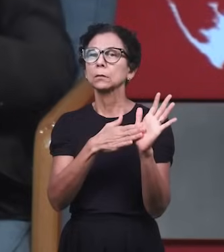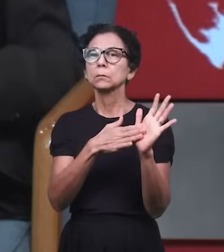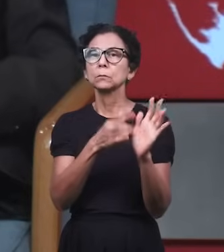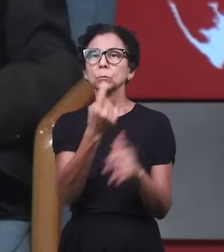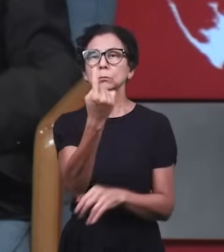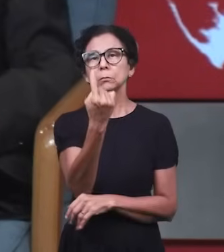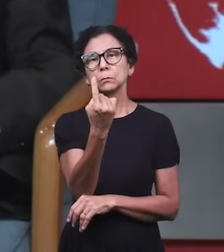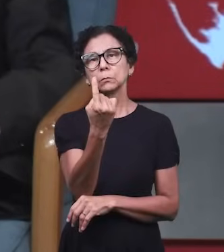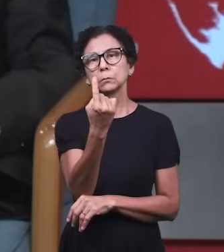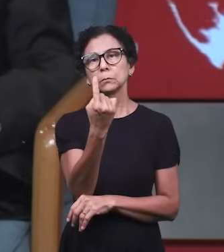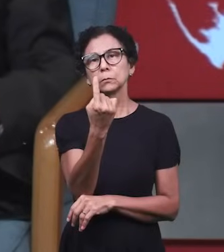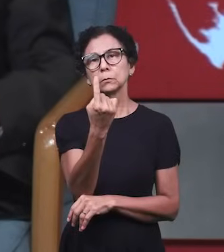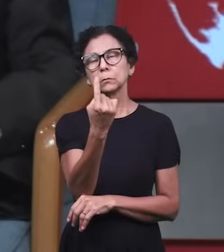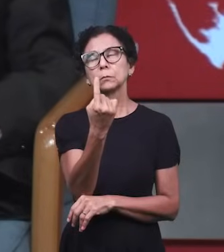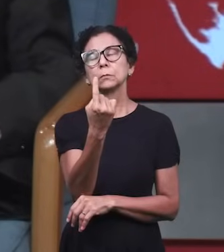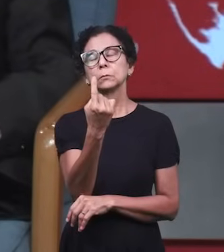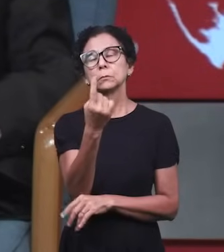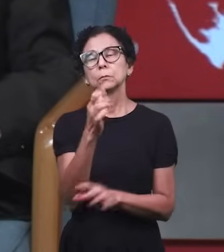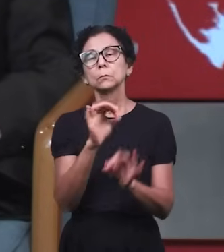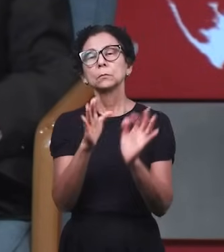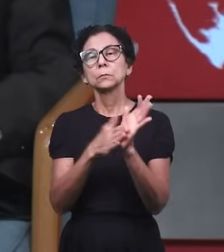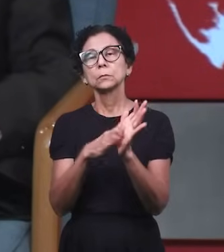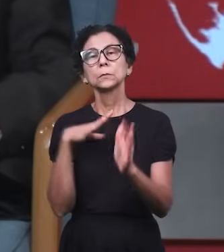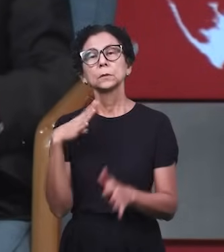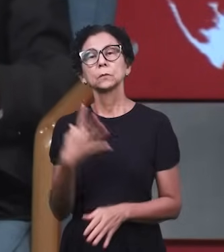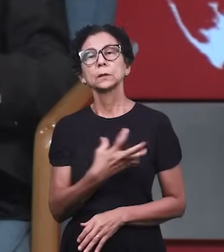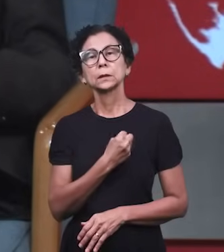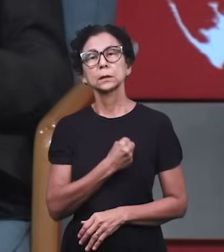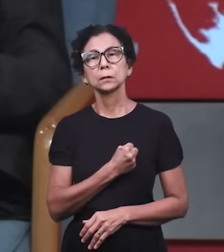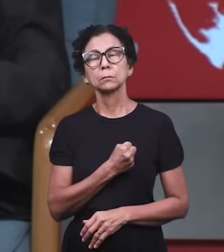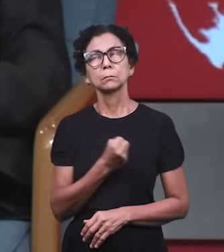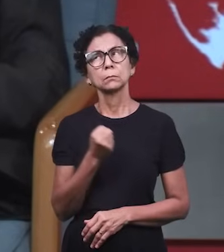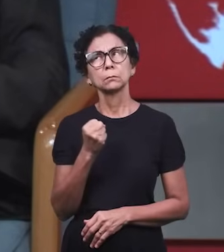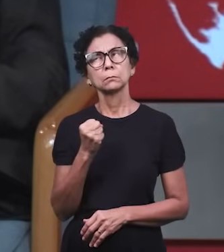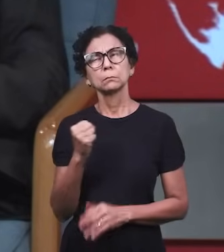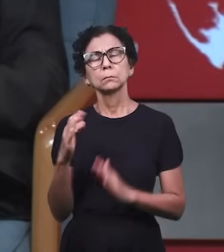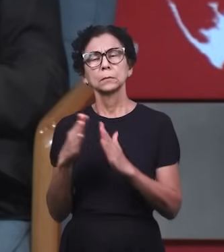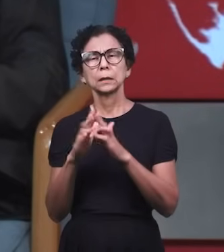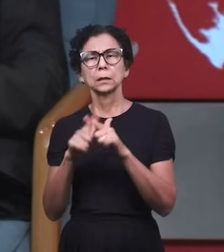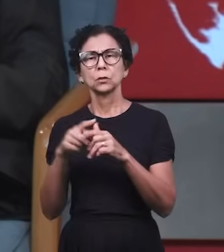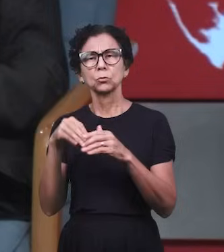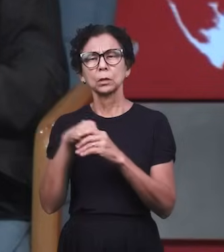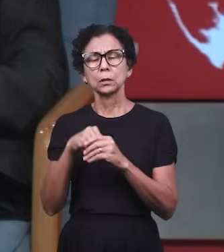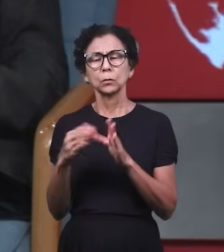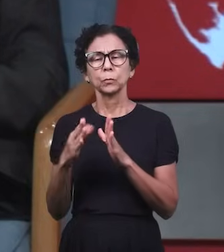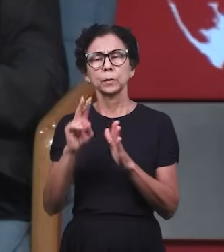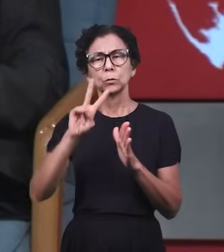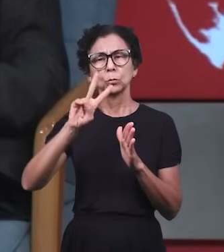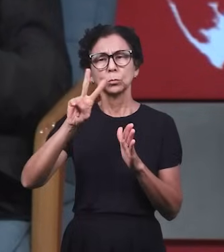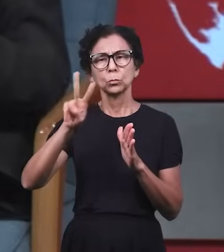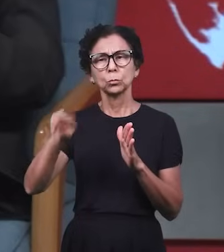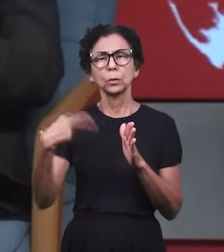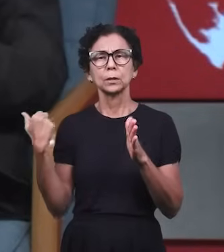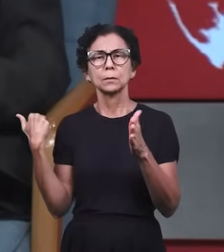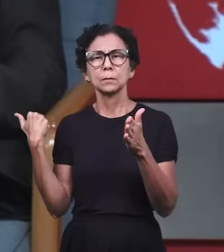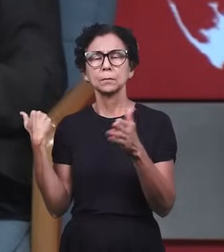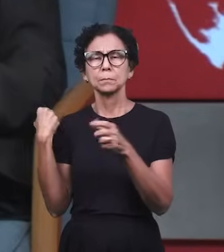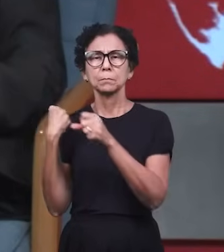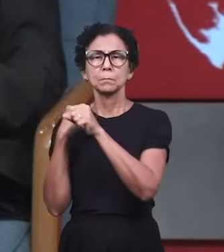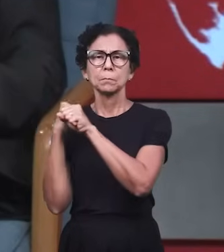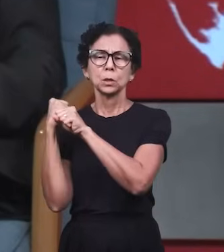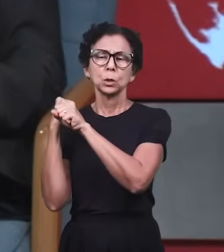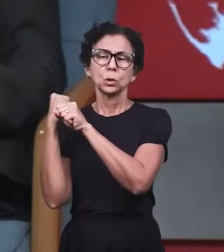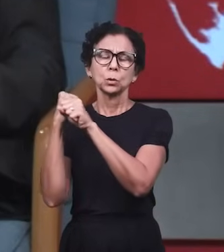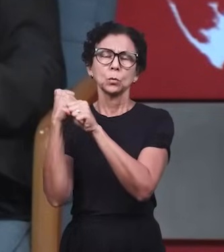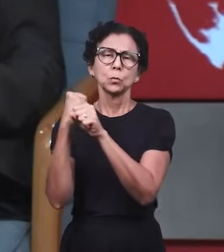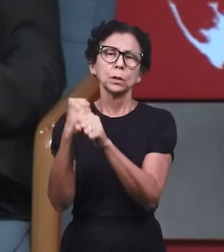O tempo nosso, nós estamos caminhando dentro de um período de 2000 anos, um pouco mais, né? Ou chegando a 2000